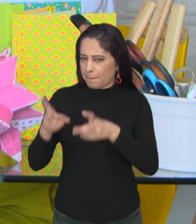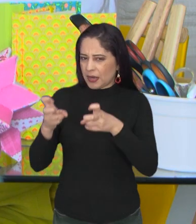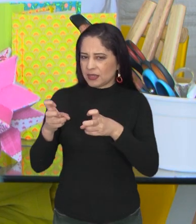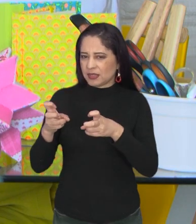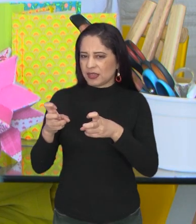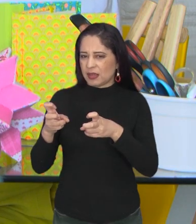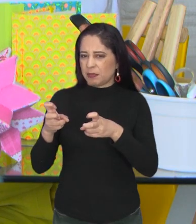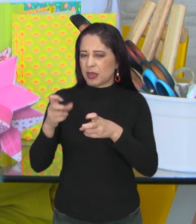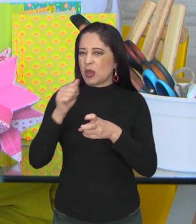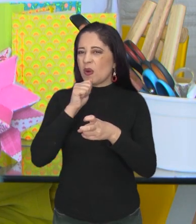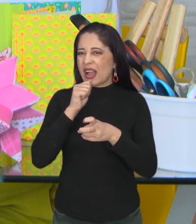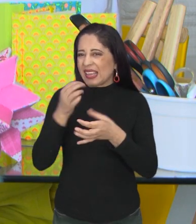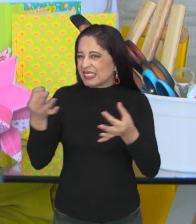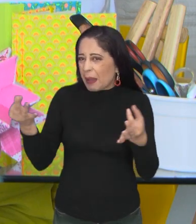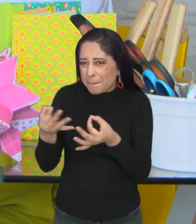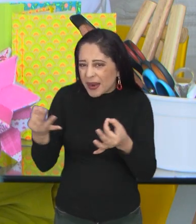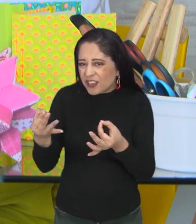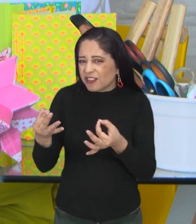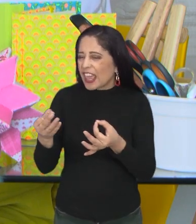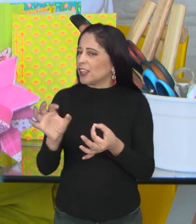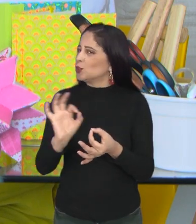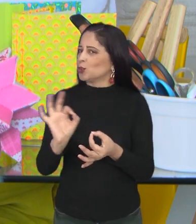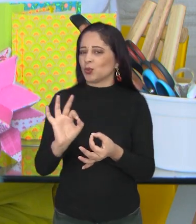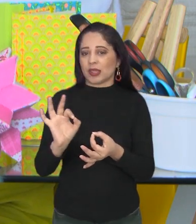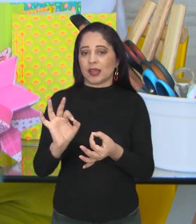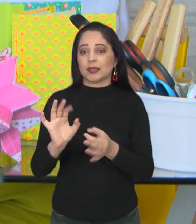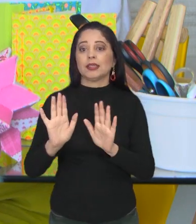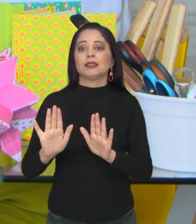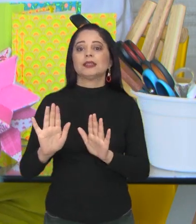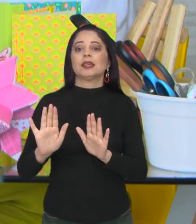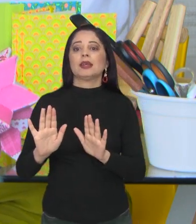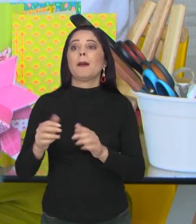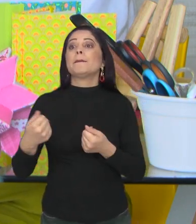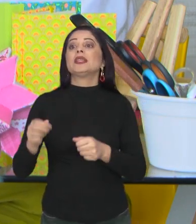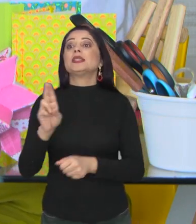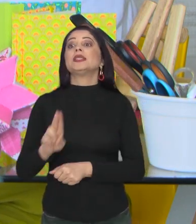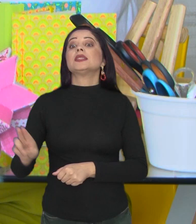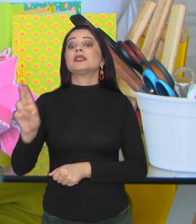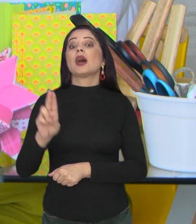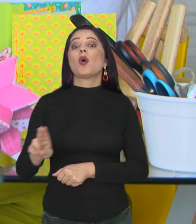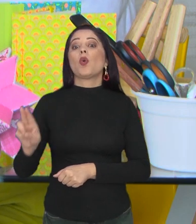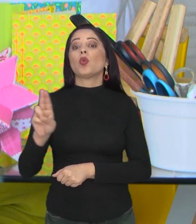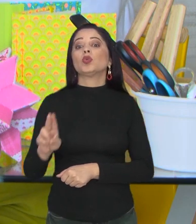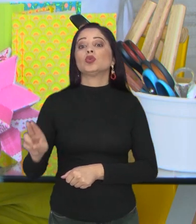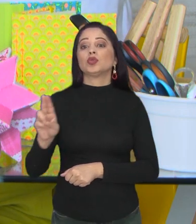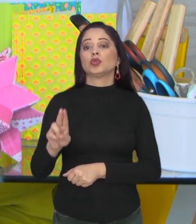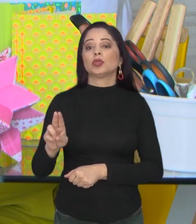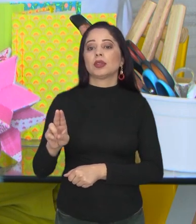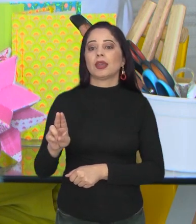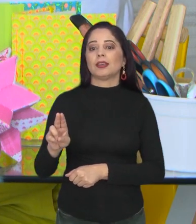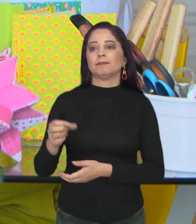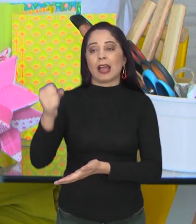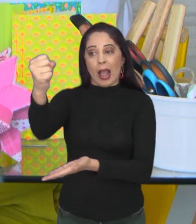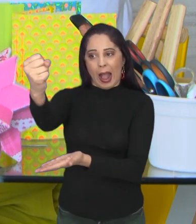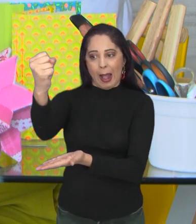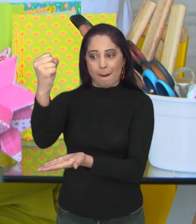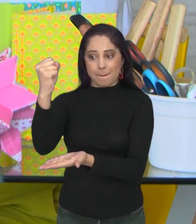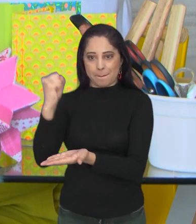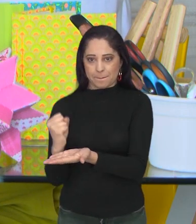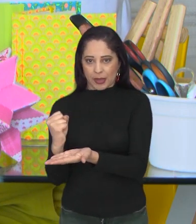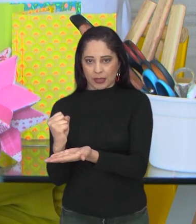você percebe que ele ainda não está no formato fechado então o que que a gente utiliza a gente utiliza um pouco